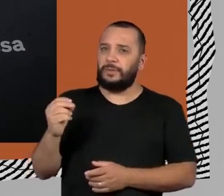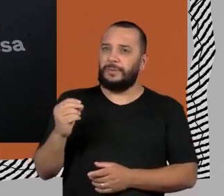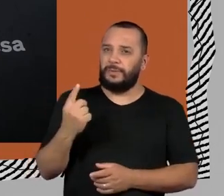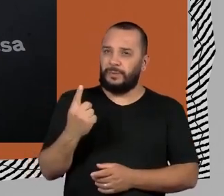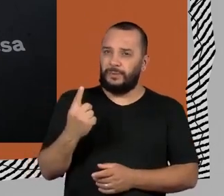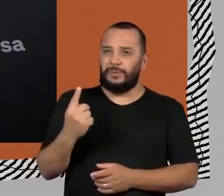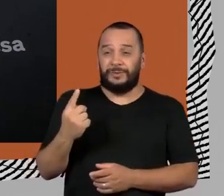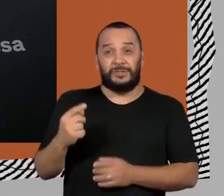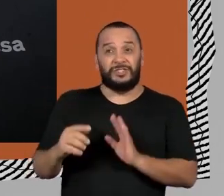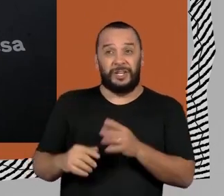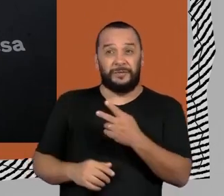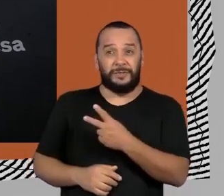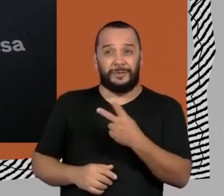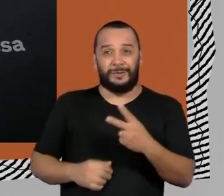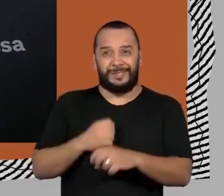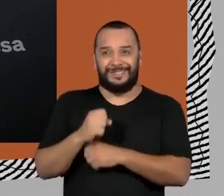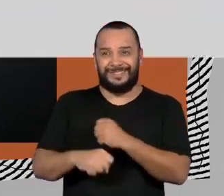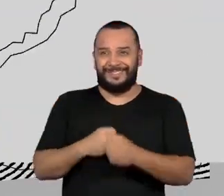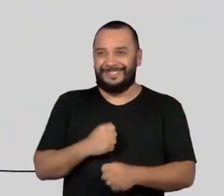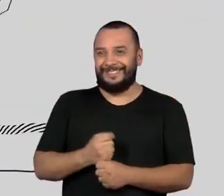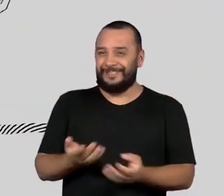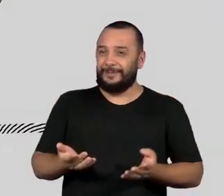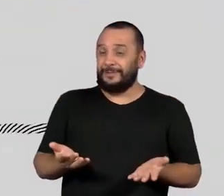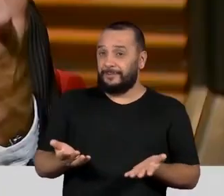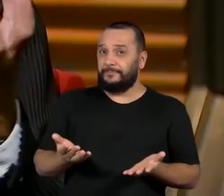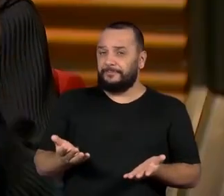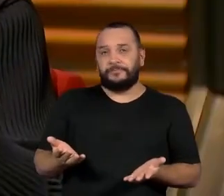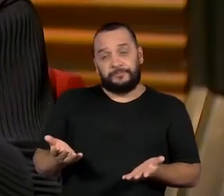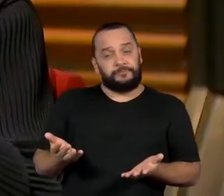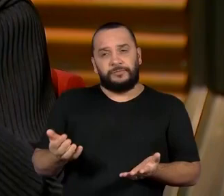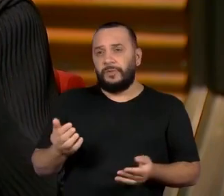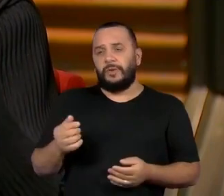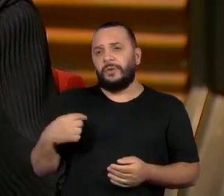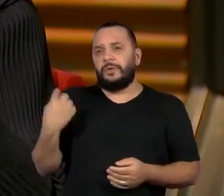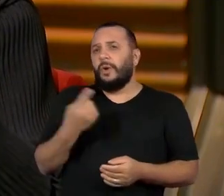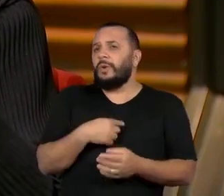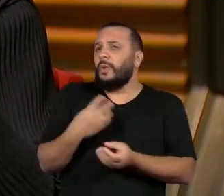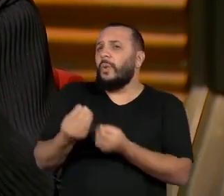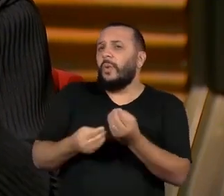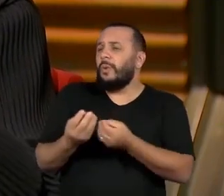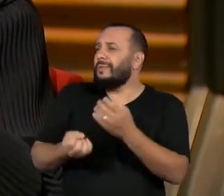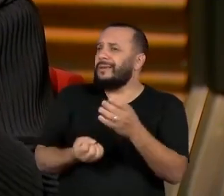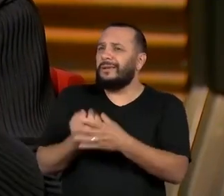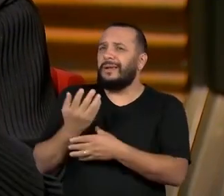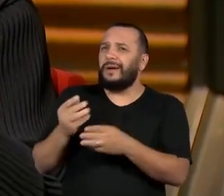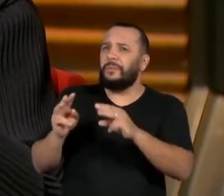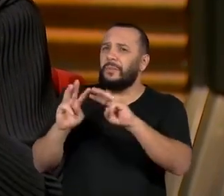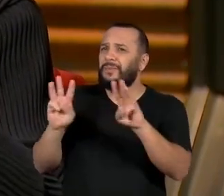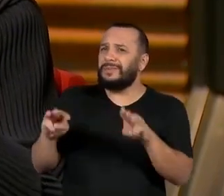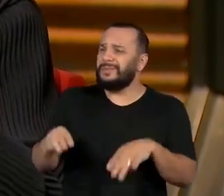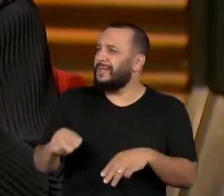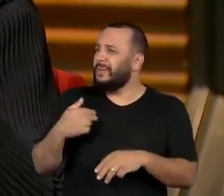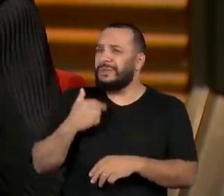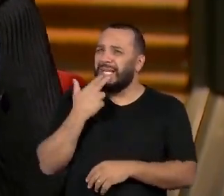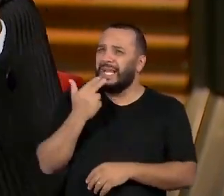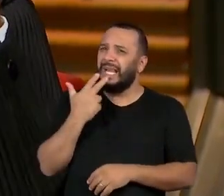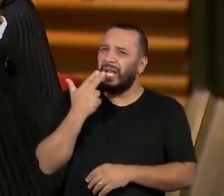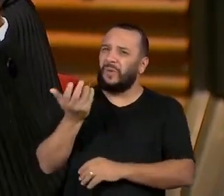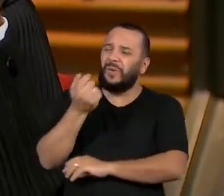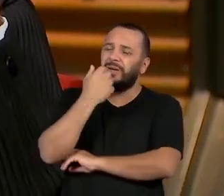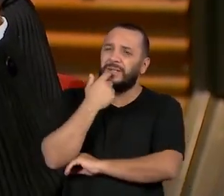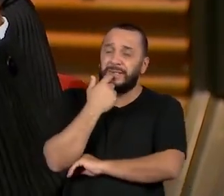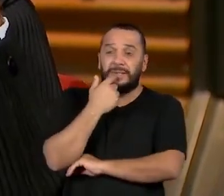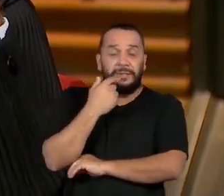anos. É, numa época em que não tinha nenhuma referência sólida do que poderiam ser museus imateriais. E você lidar